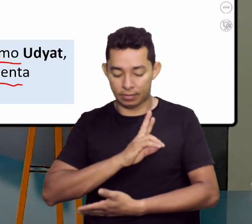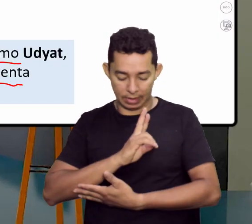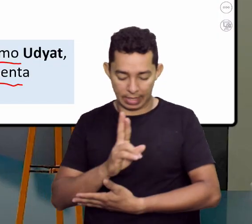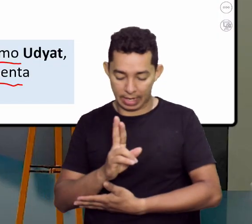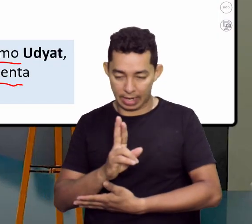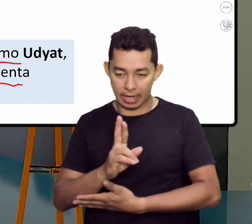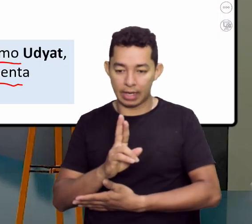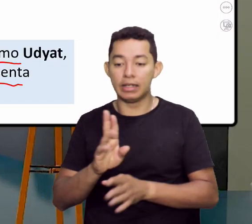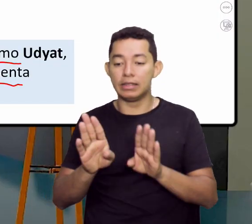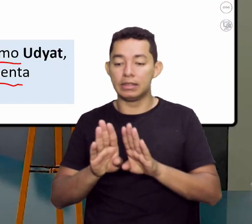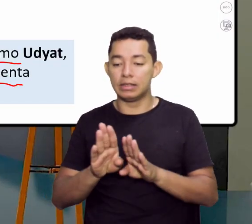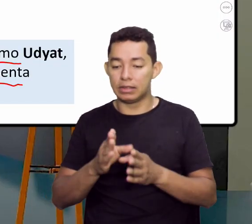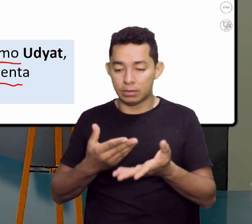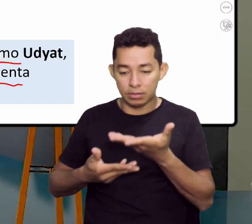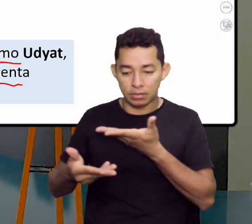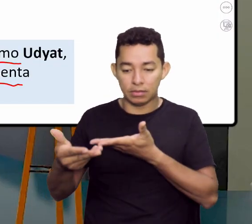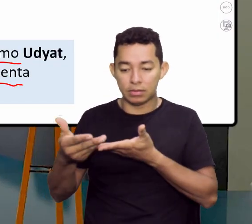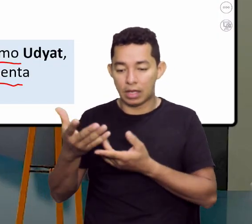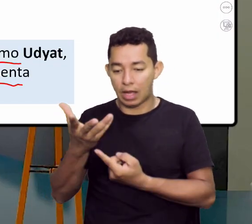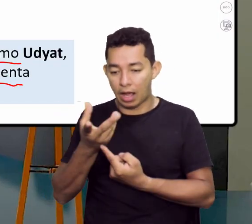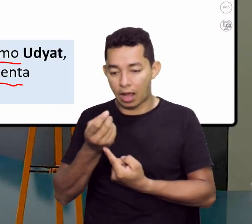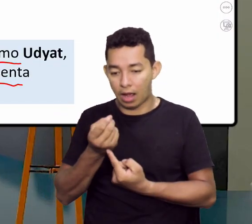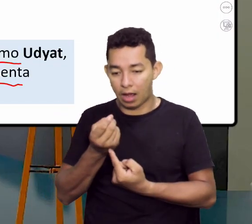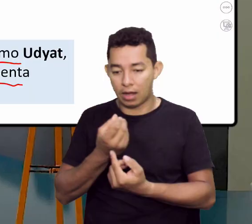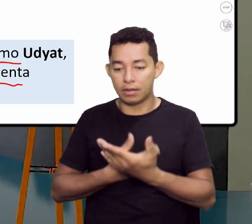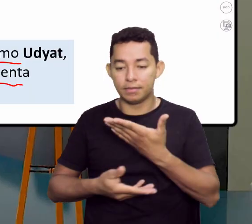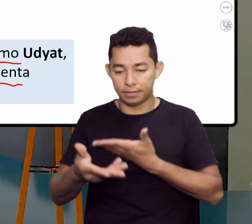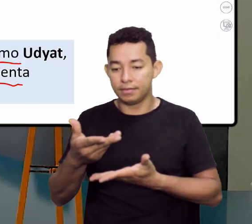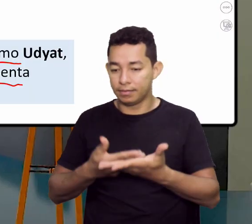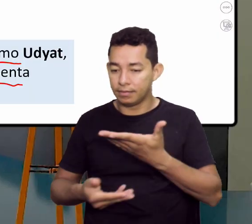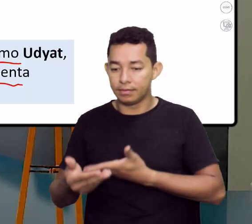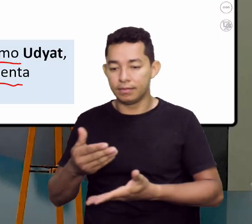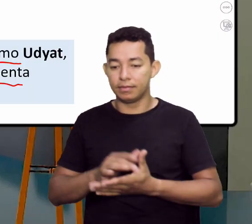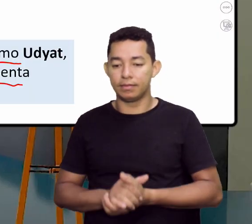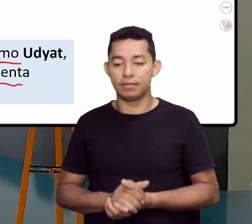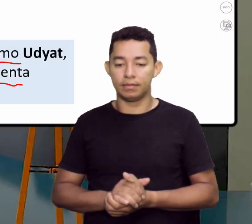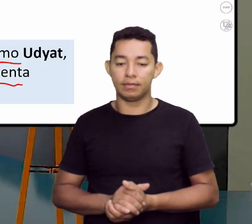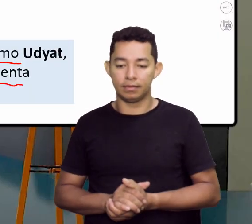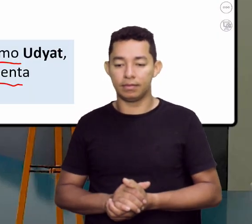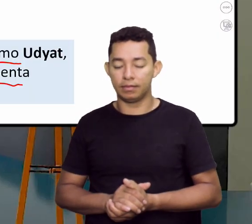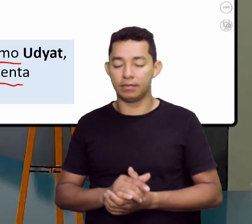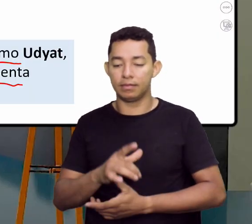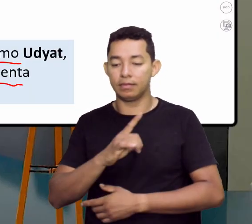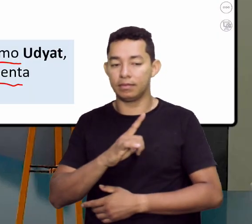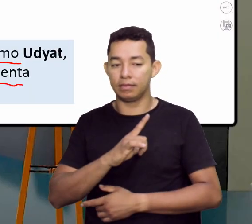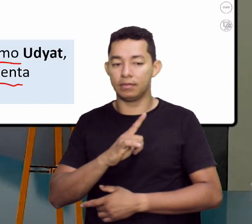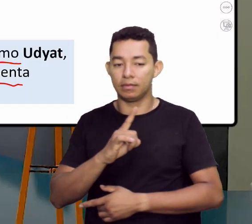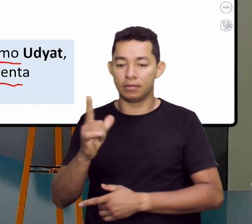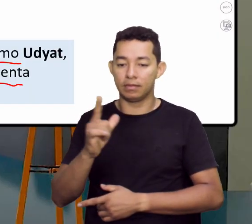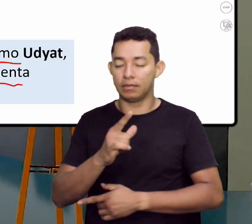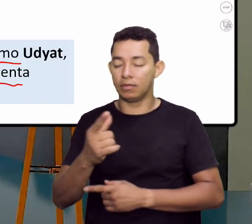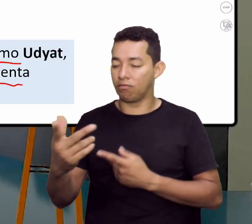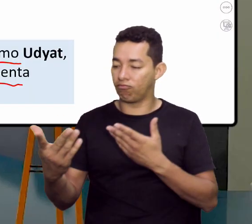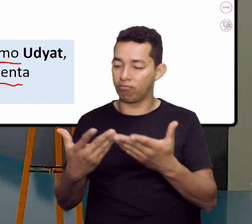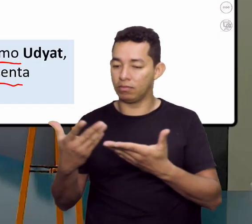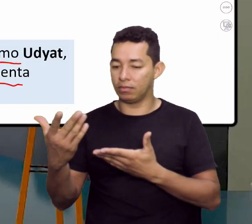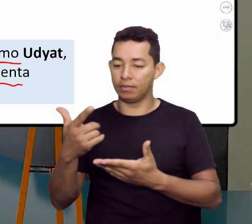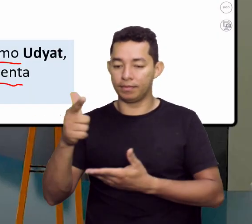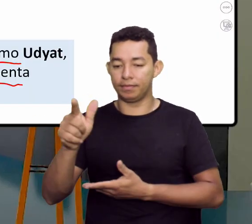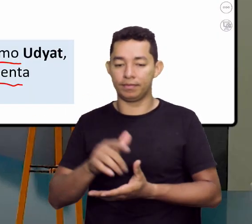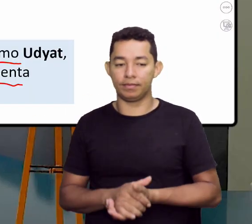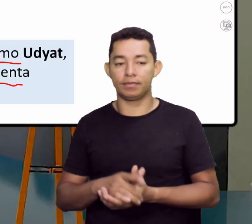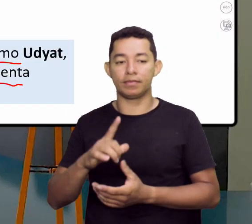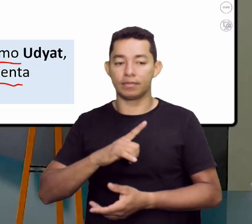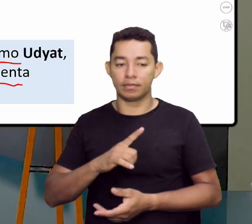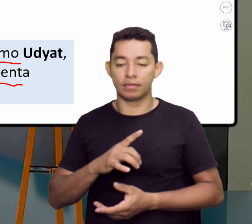era meio assim, uma coisa era determinada pela outra, entendeu? Então, tinha que ser